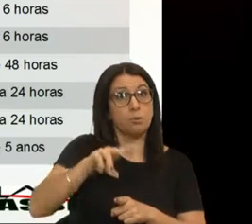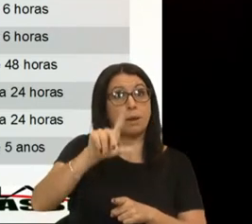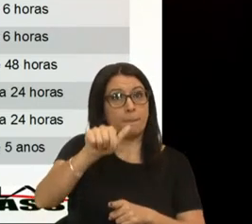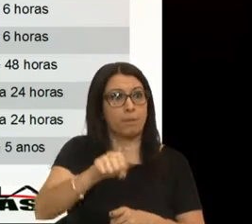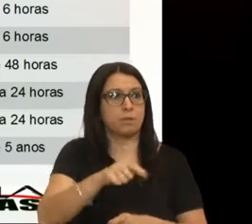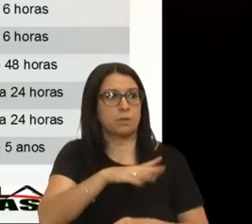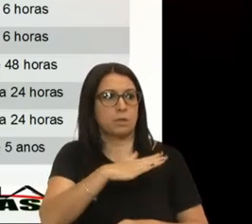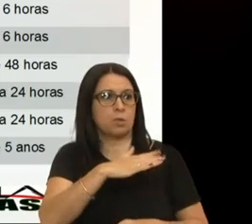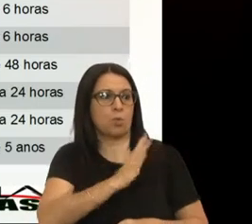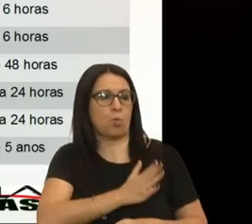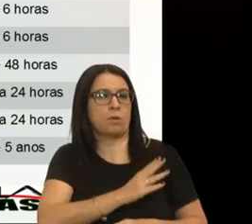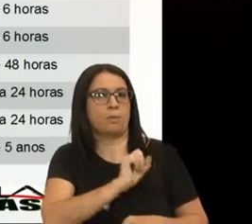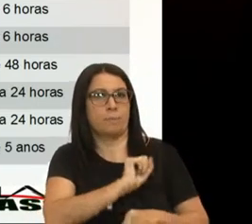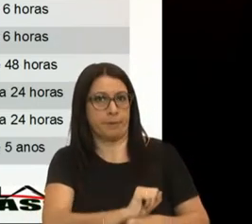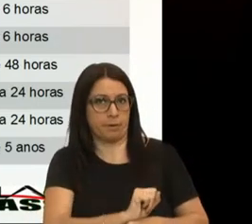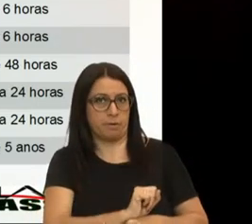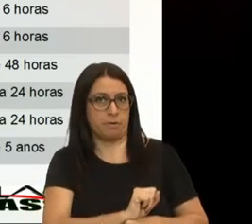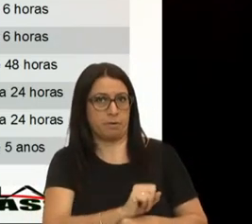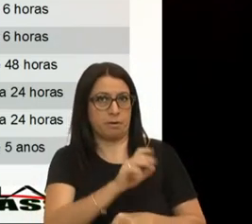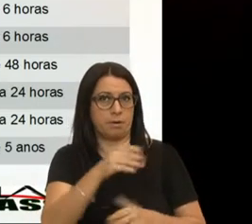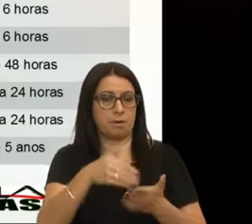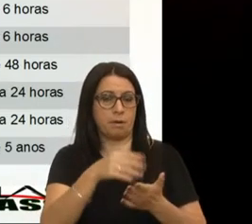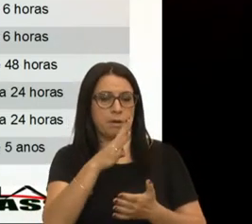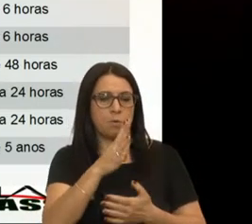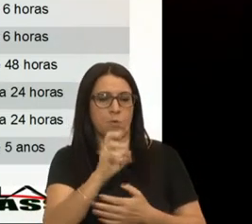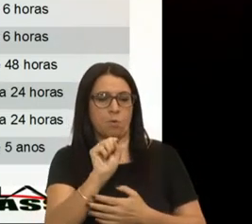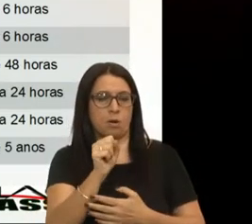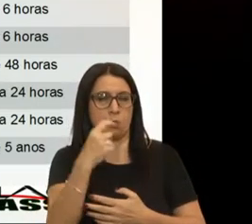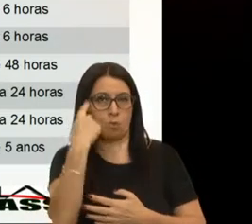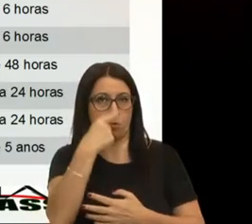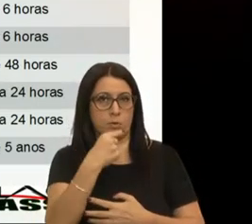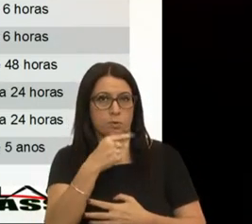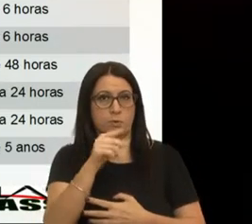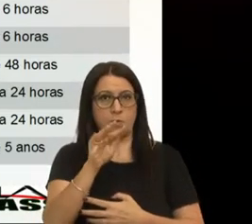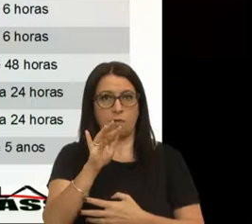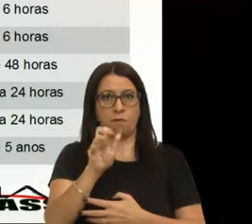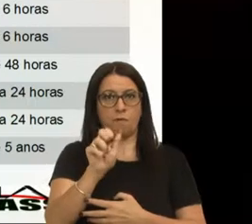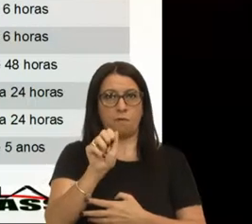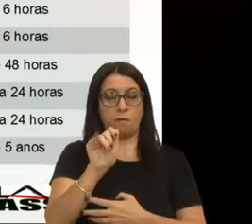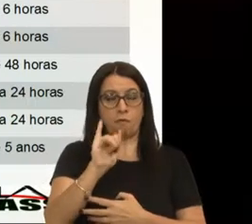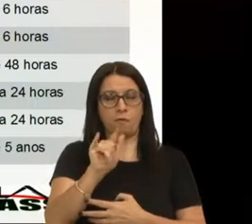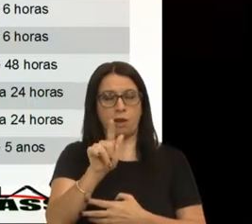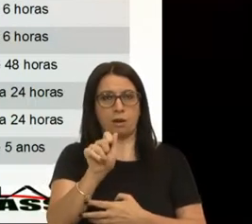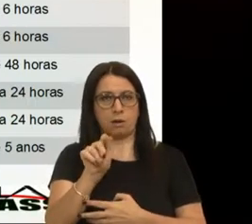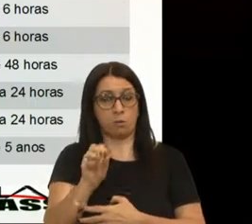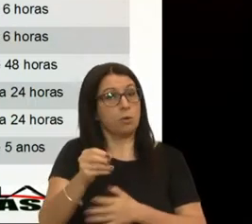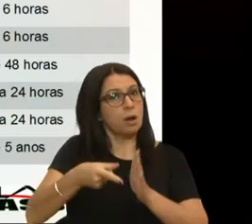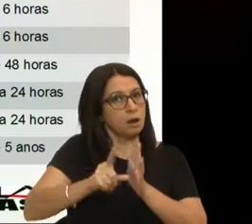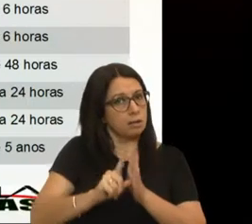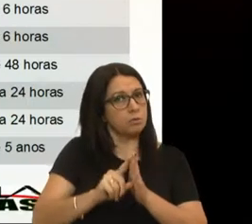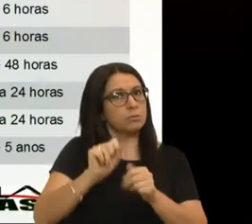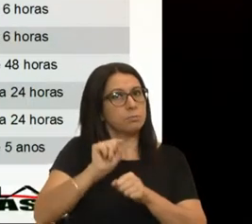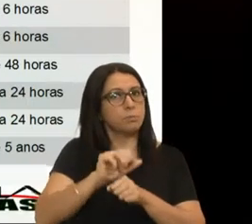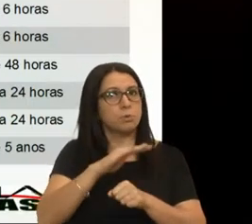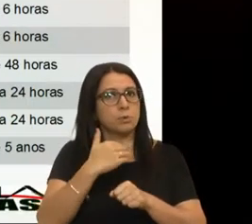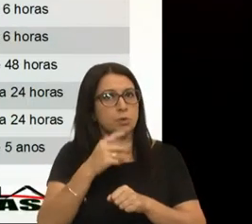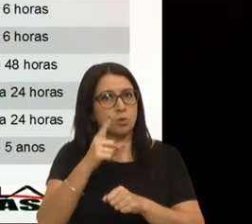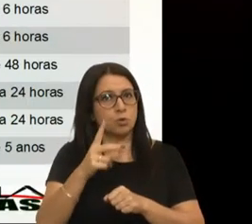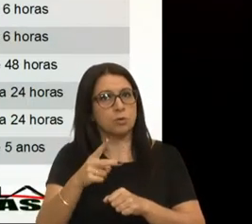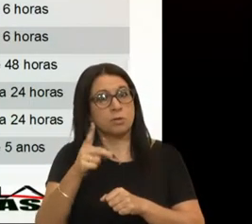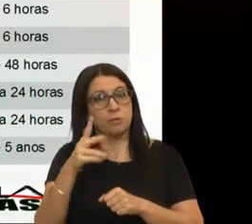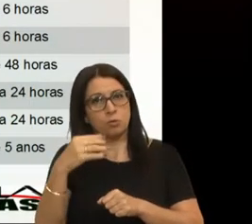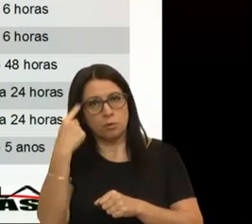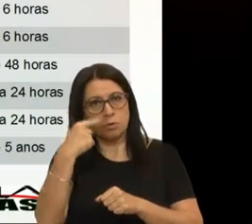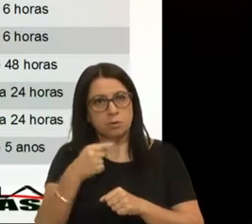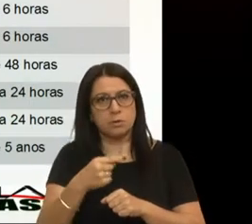pós-parada cardíaca, até 48 horas. O fígado, antes da parada cardíaca, 12 a 24 horas.